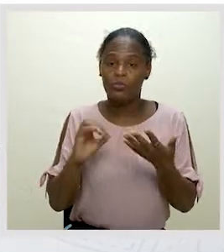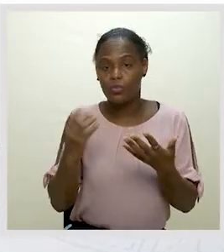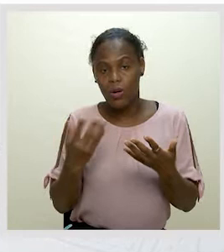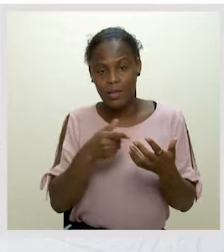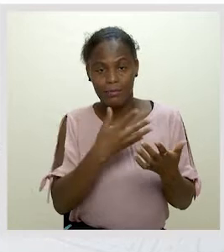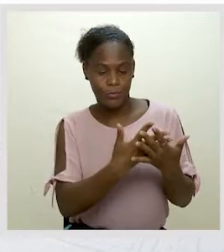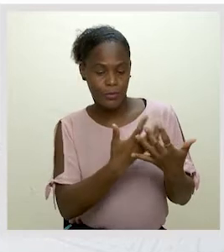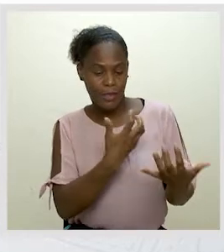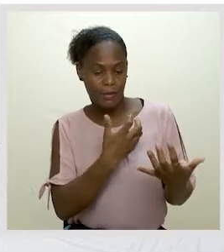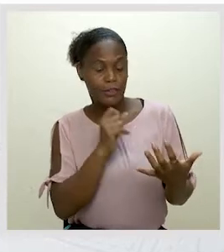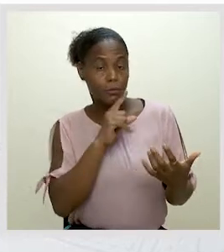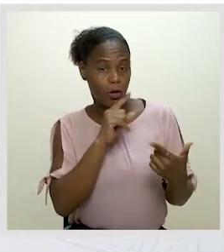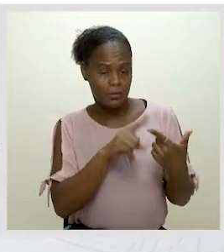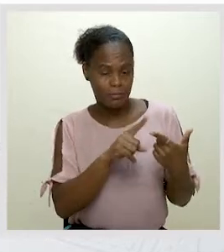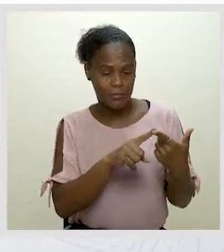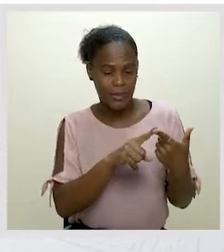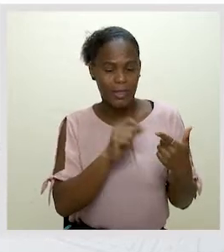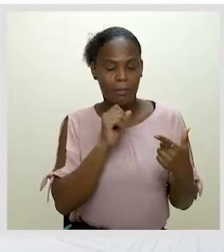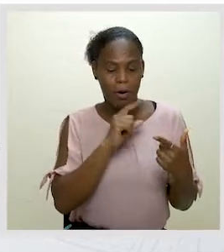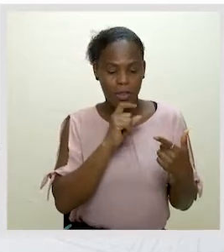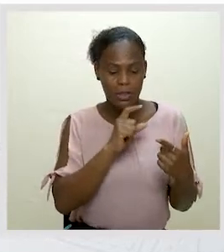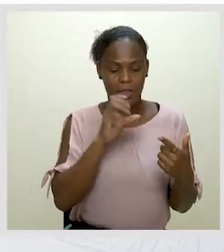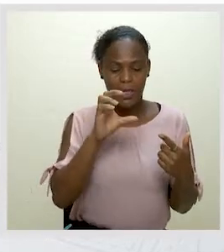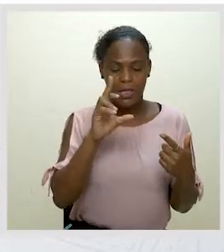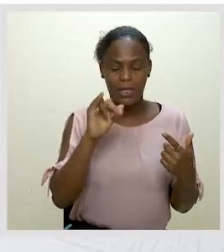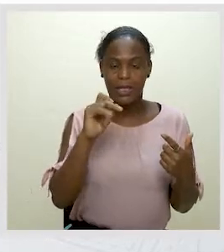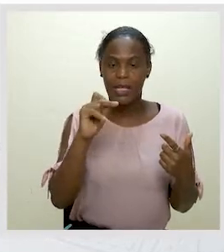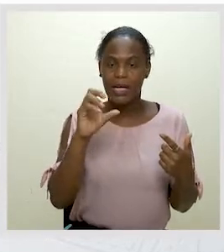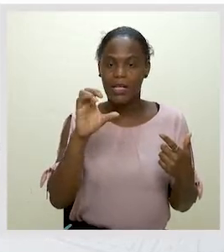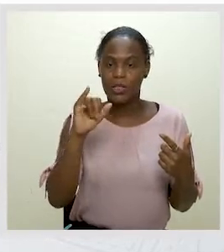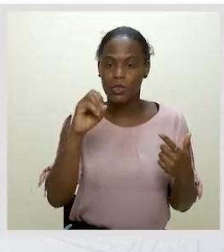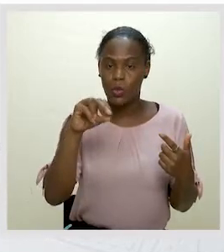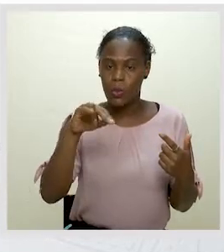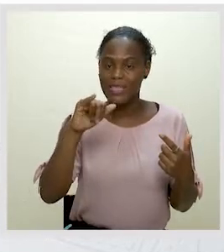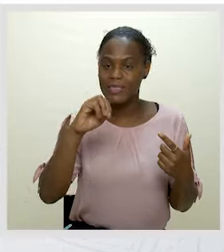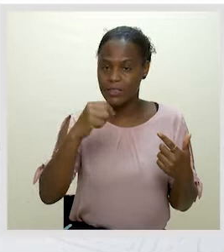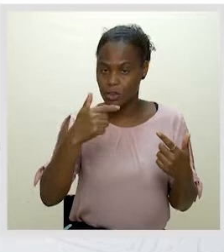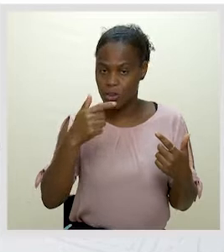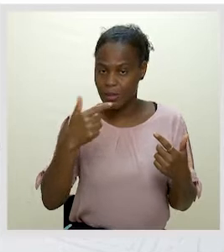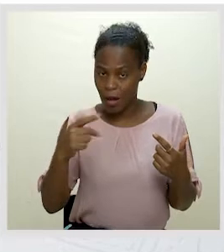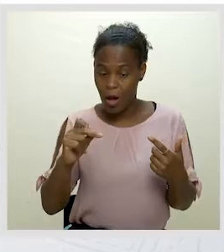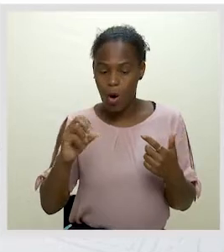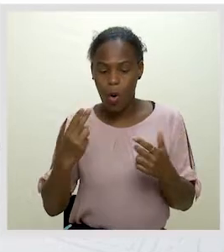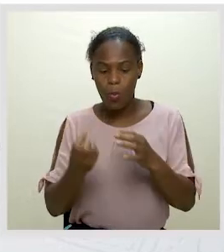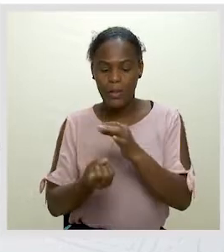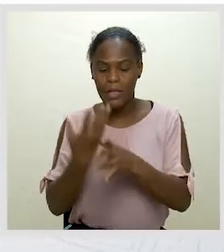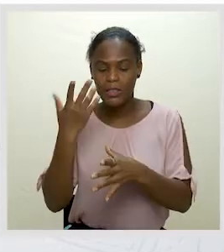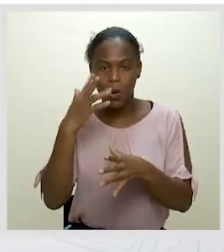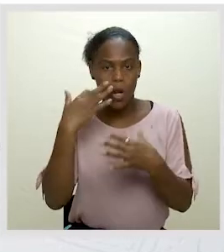aos quais se destacam hipótese criacionista ou da criação